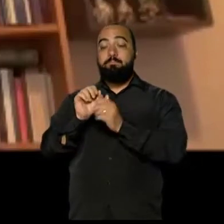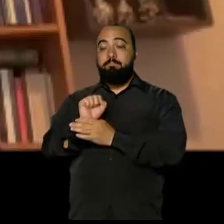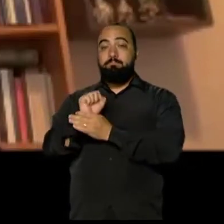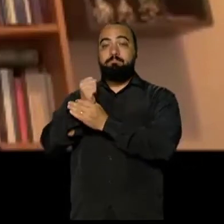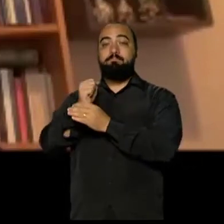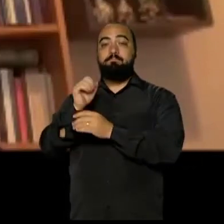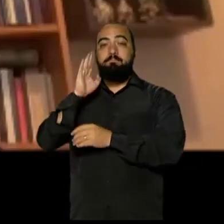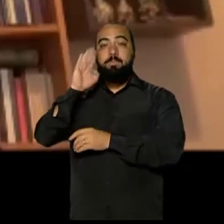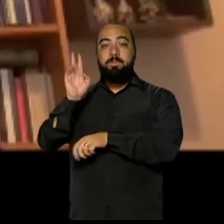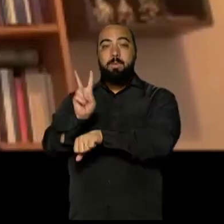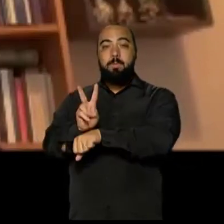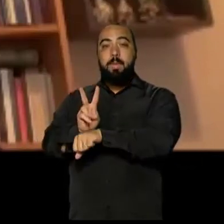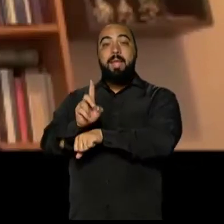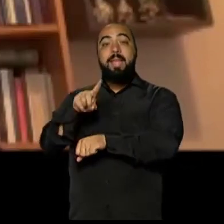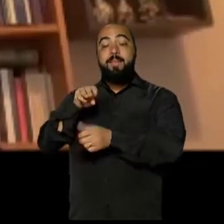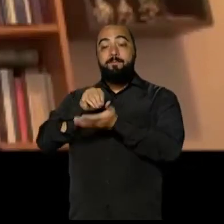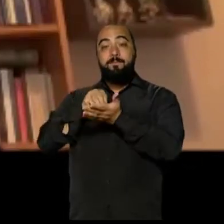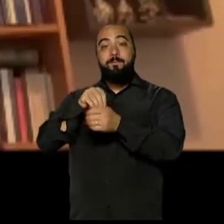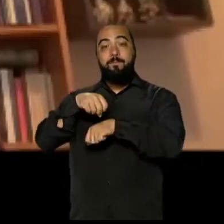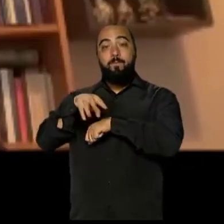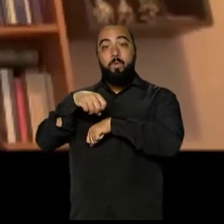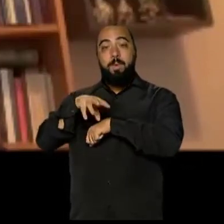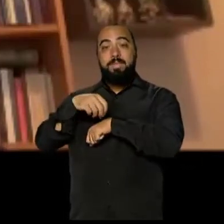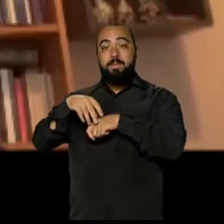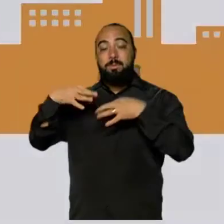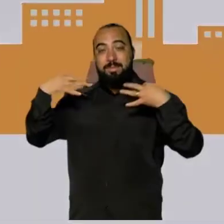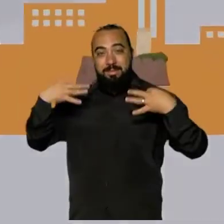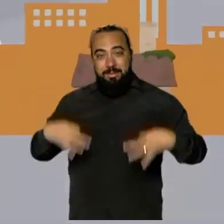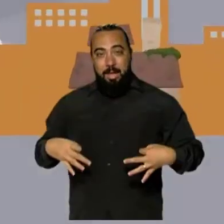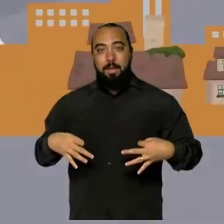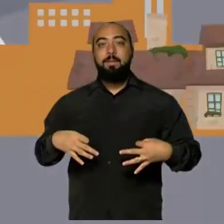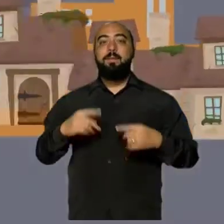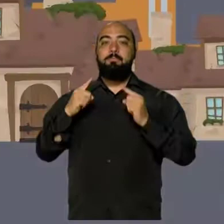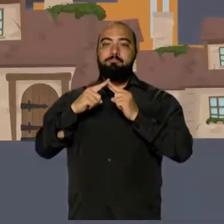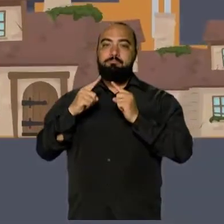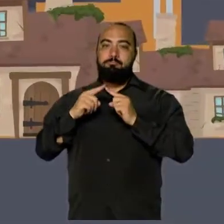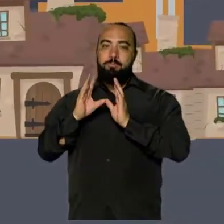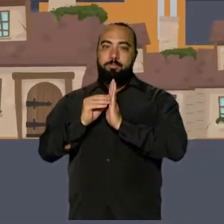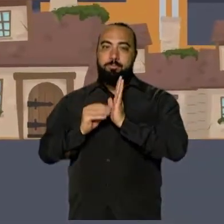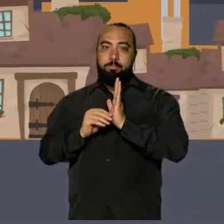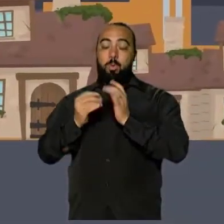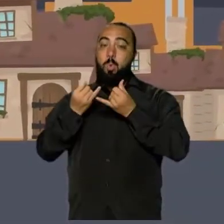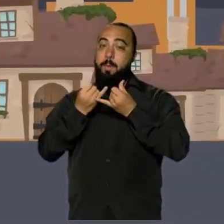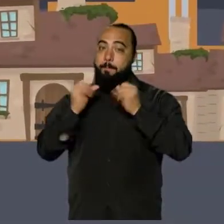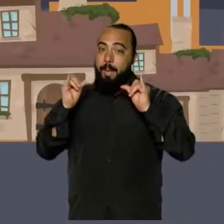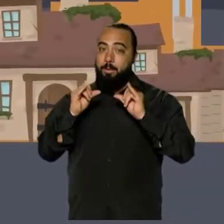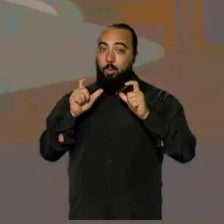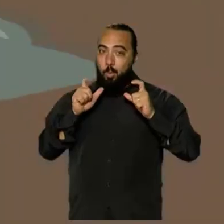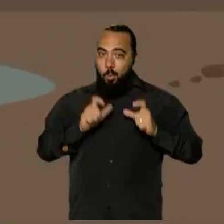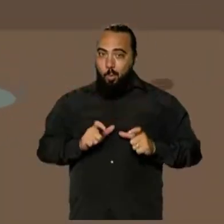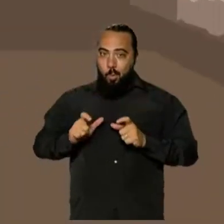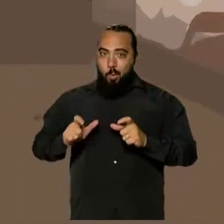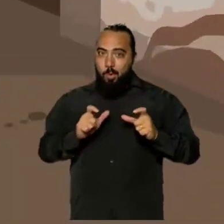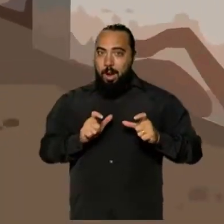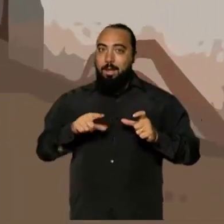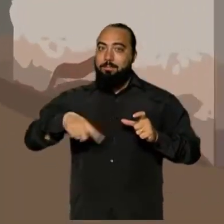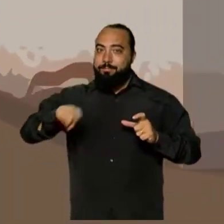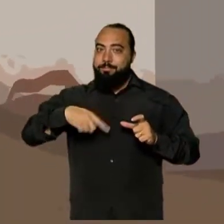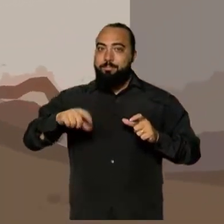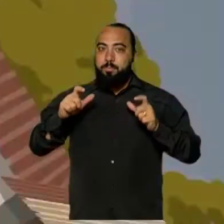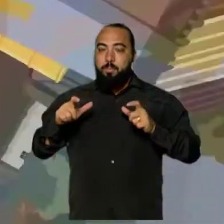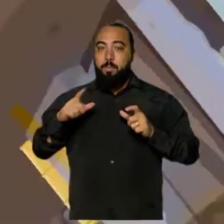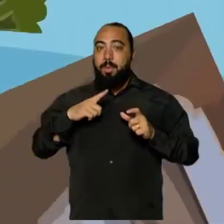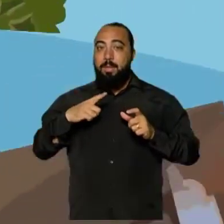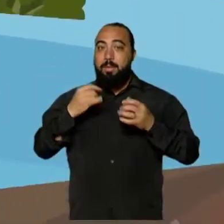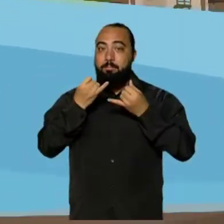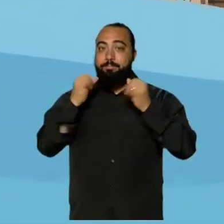inundações é a falta de informações precisas sobre o impacto local dessas inundações e